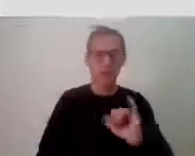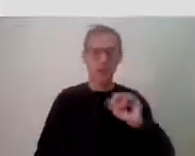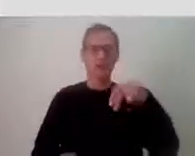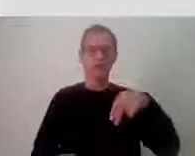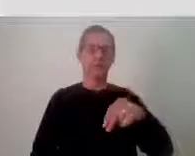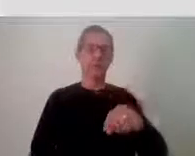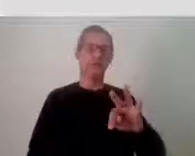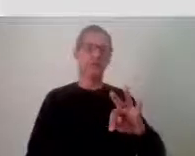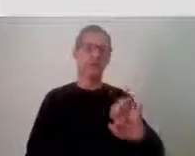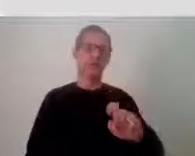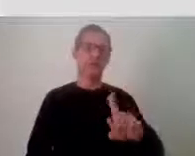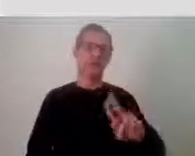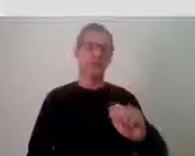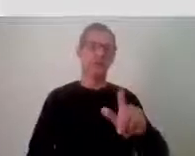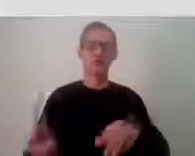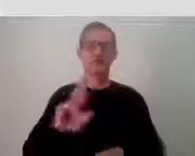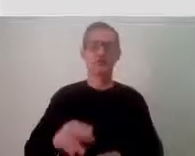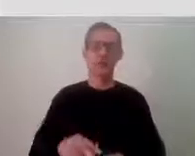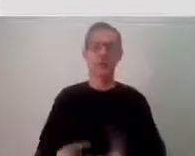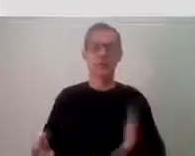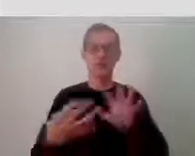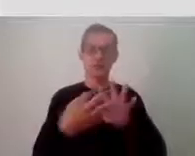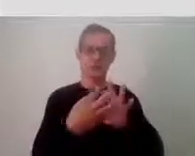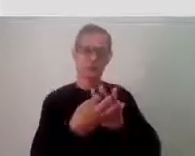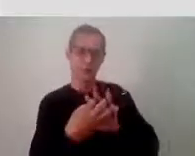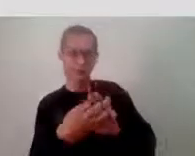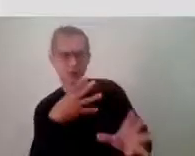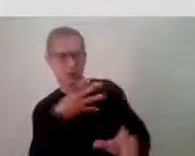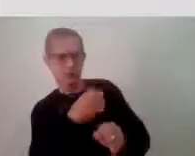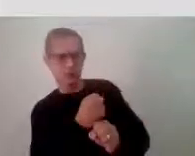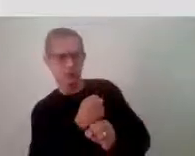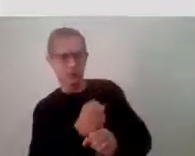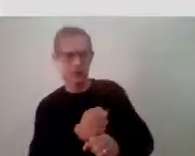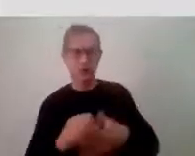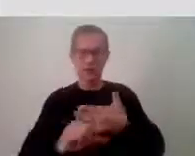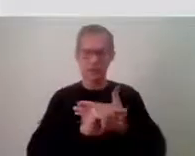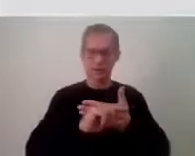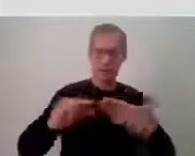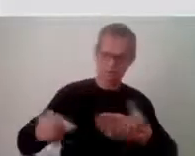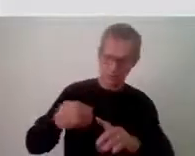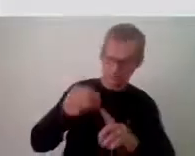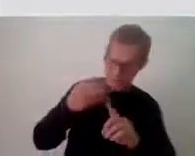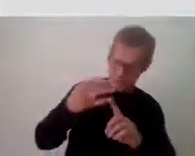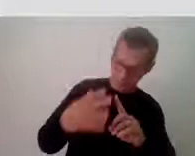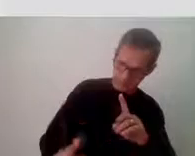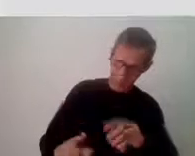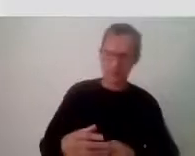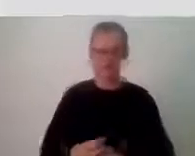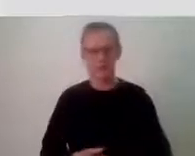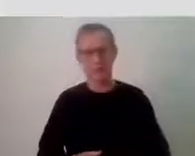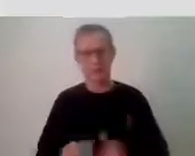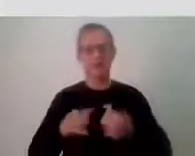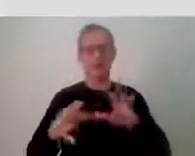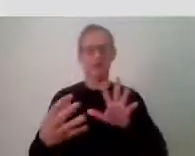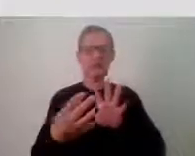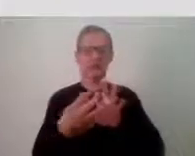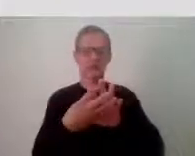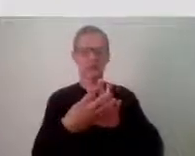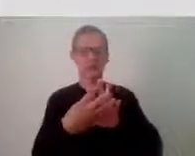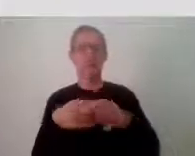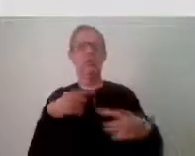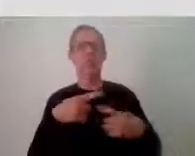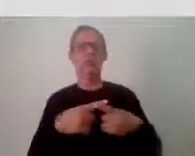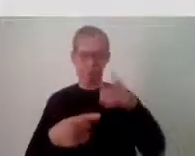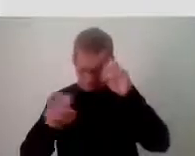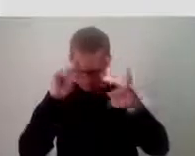integral. A gente usa esse símbolozinho que alguns autores trazem, que esse símbolo é justamente por causa